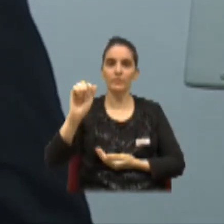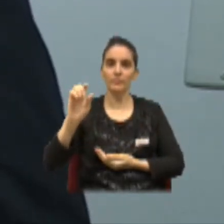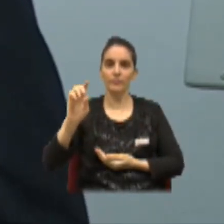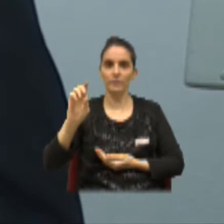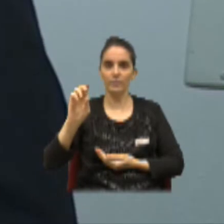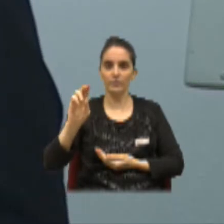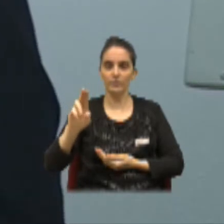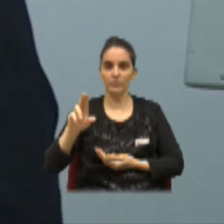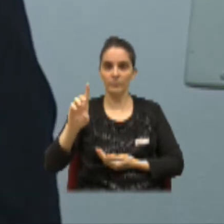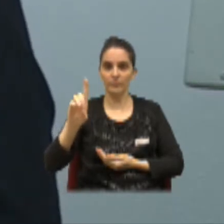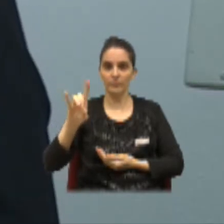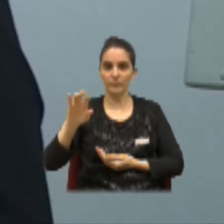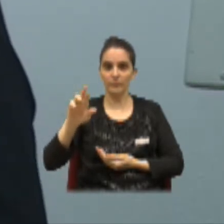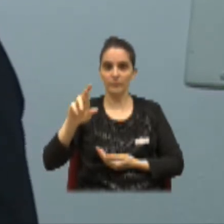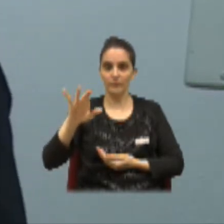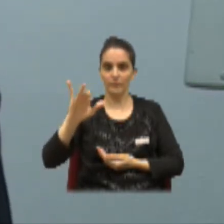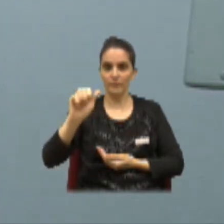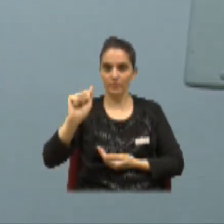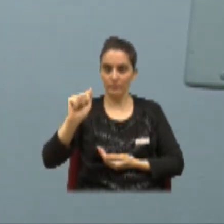Priscila,